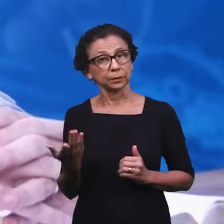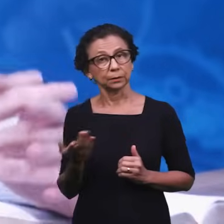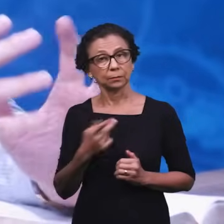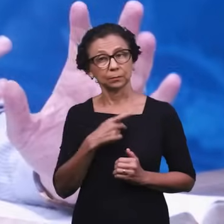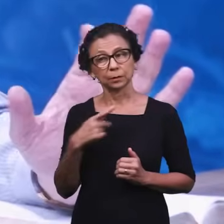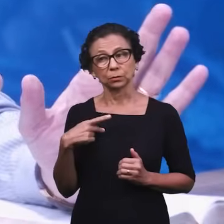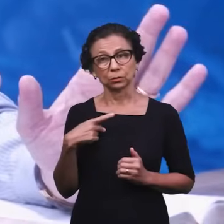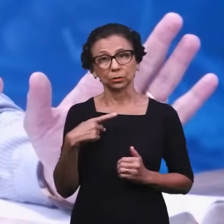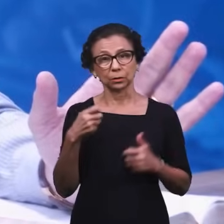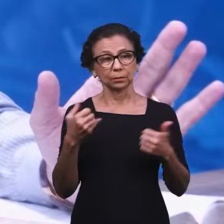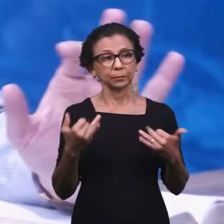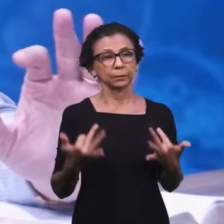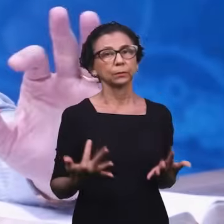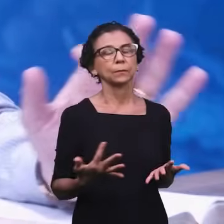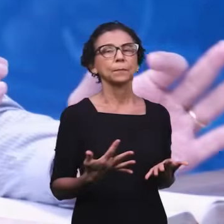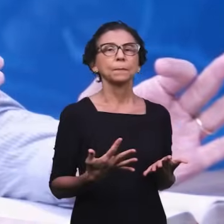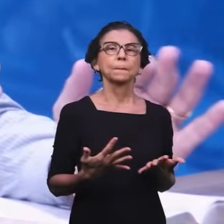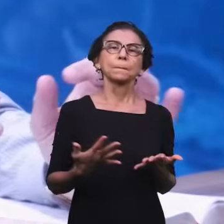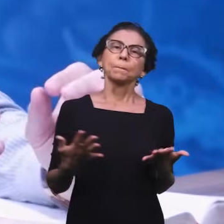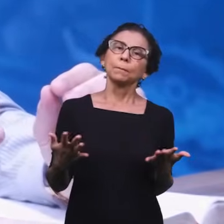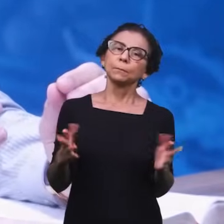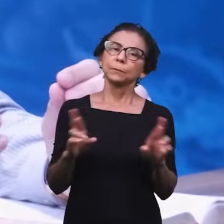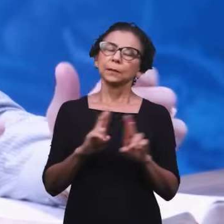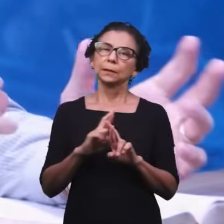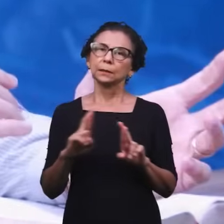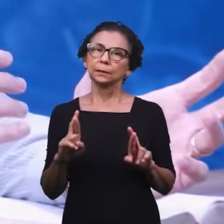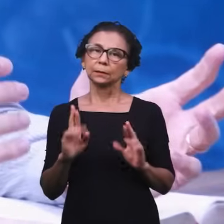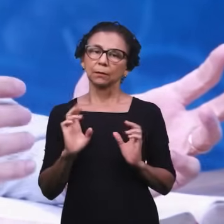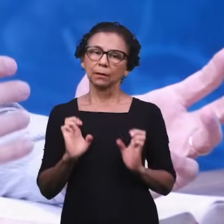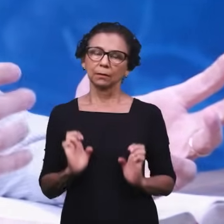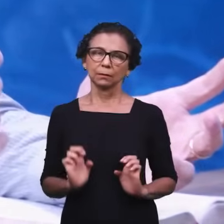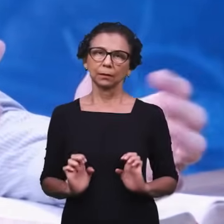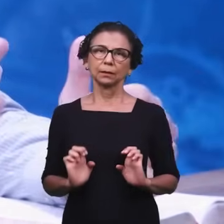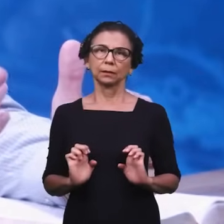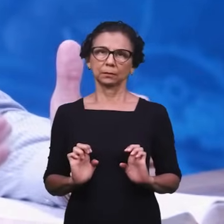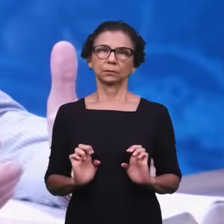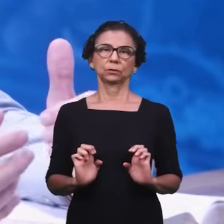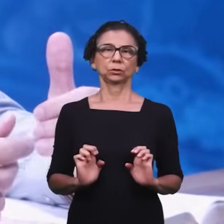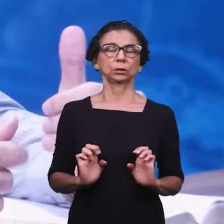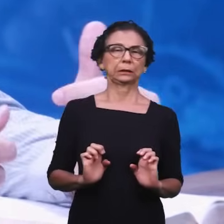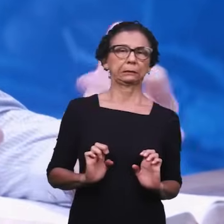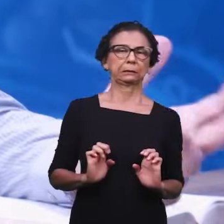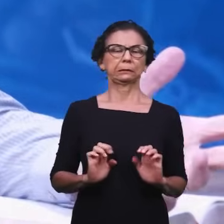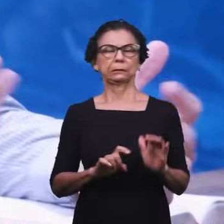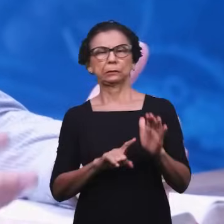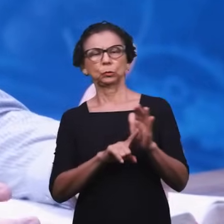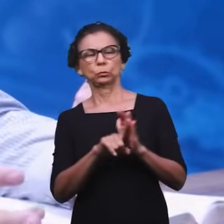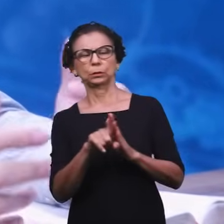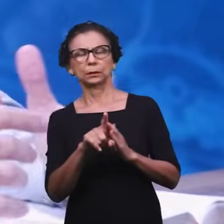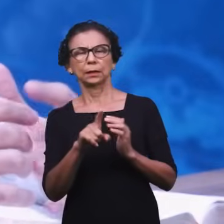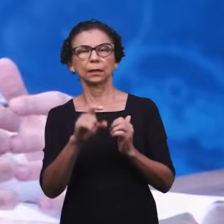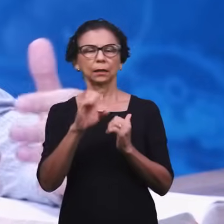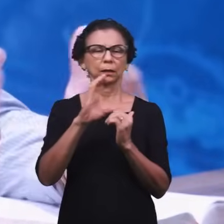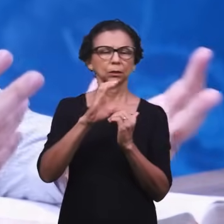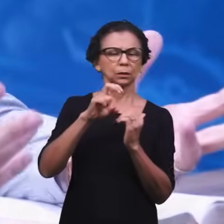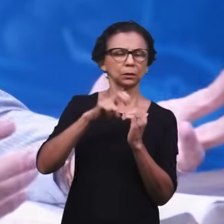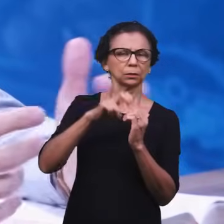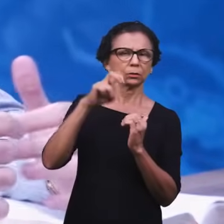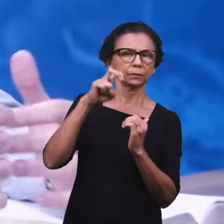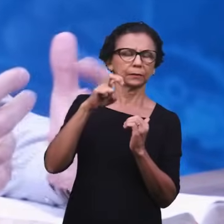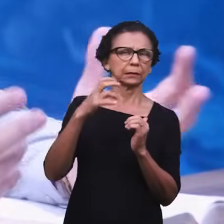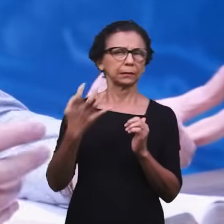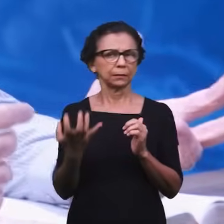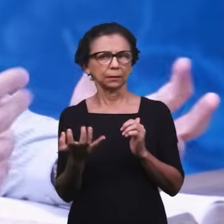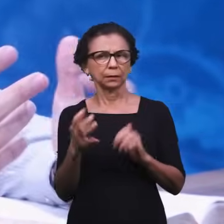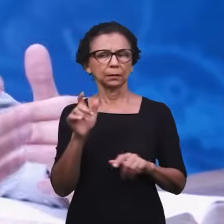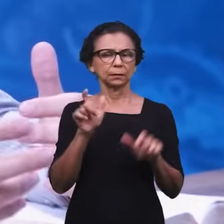mais, que é com relação a essa questão até ética, né? Pela consulta ao ChatGPT, né? Porque